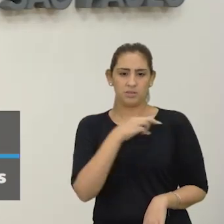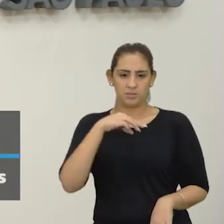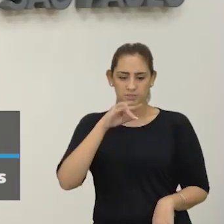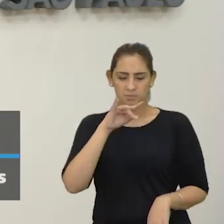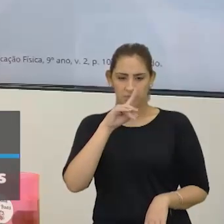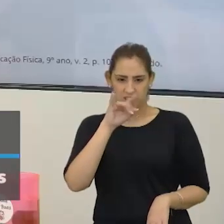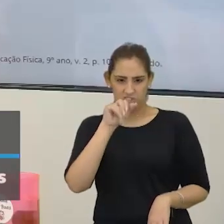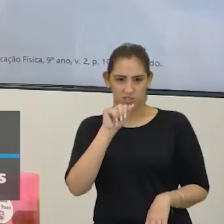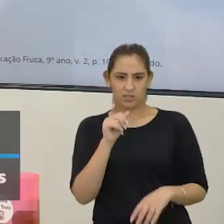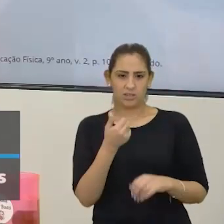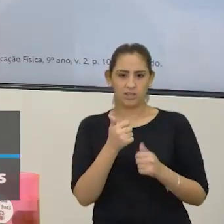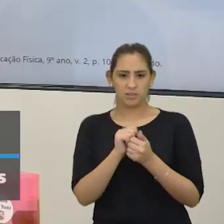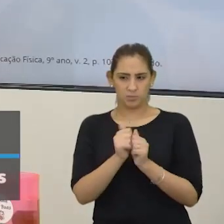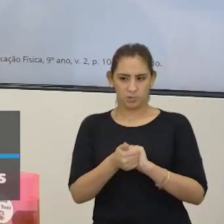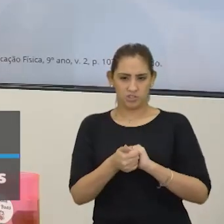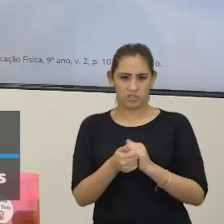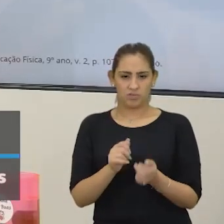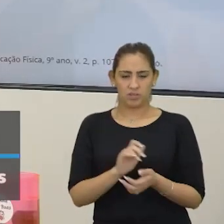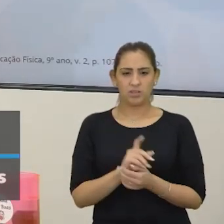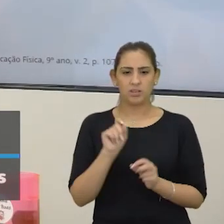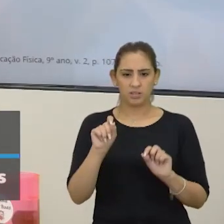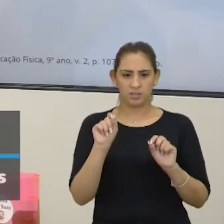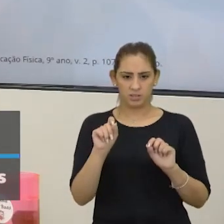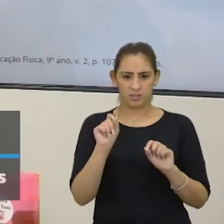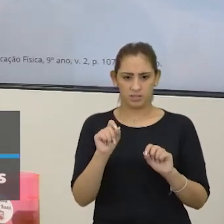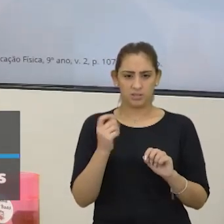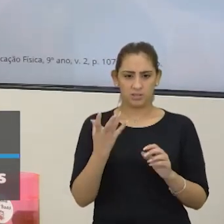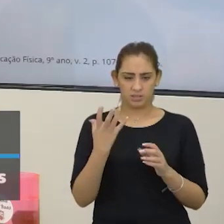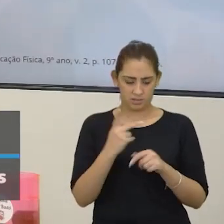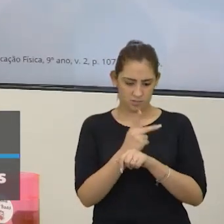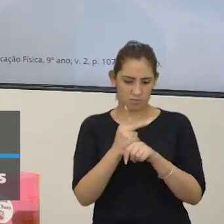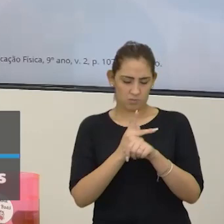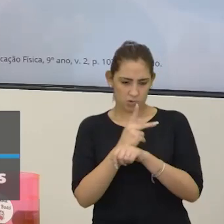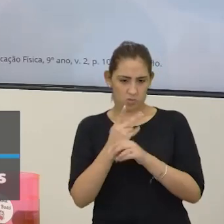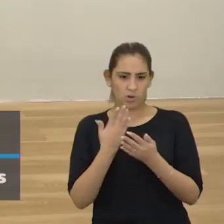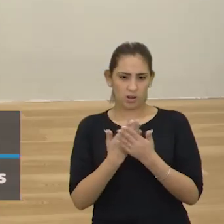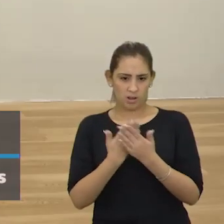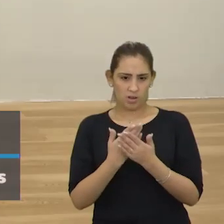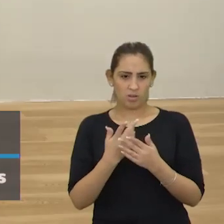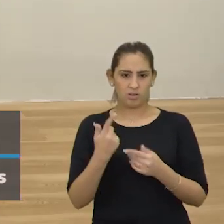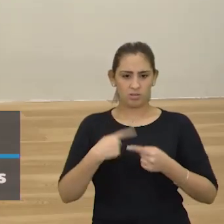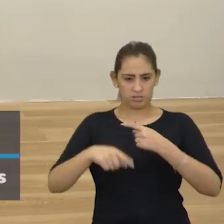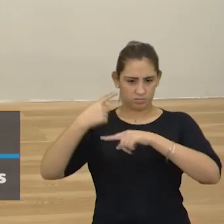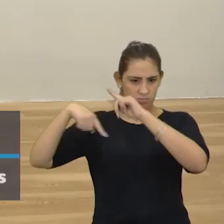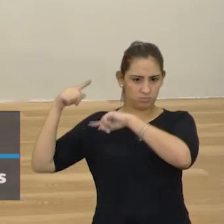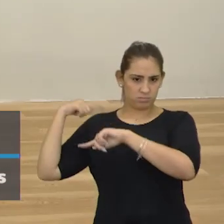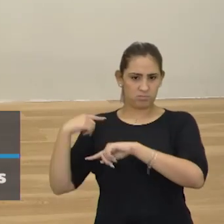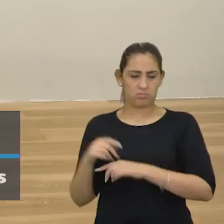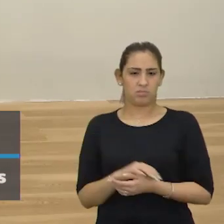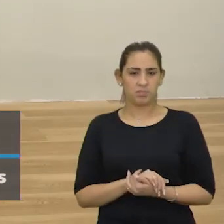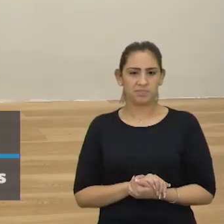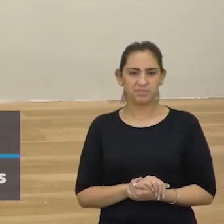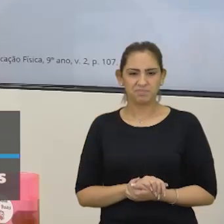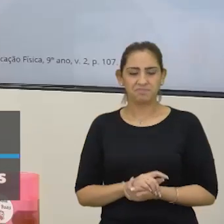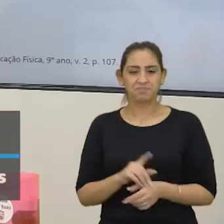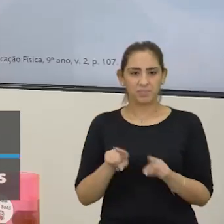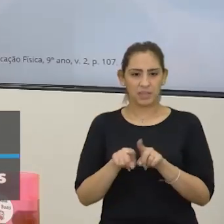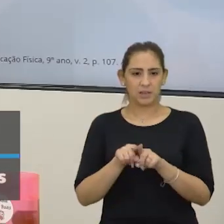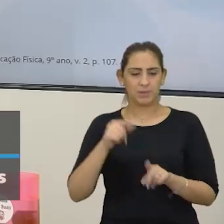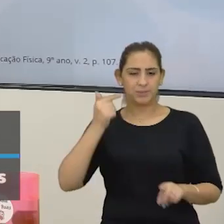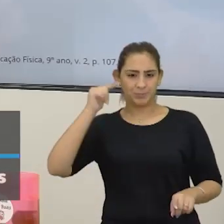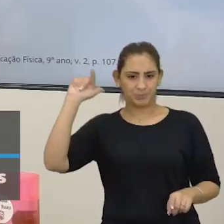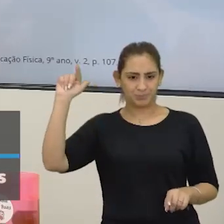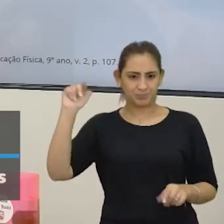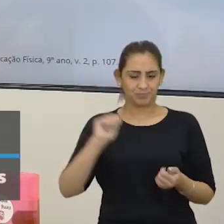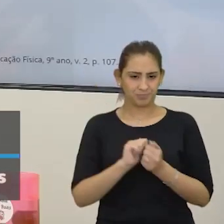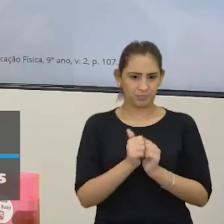esportiva. Da mídia esportiva. Então, segunda série. Também quem quiser abranger pode procurar a aula aí da semana passada, falamos disso, mas num outro fenômeno esportivo.